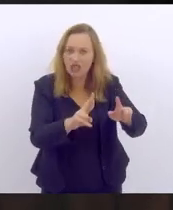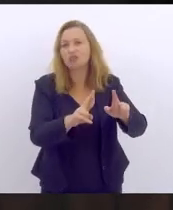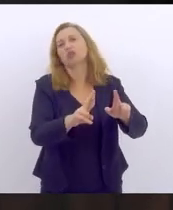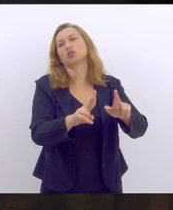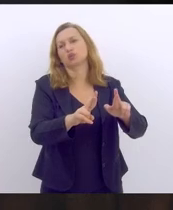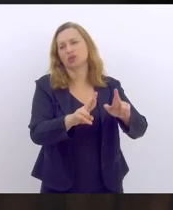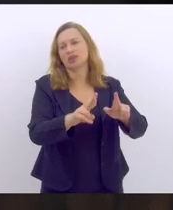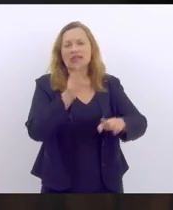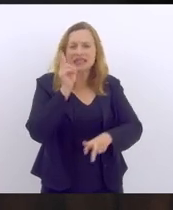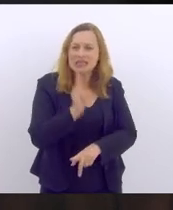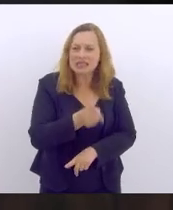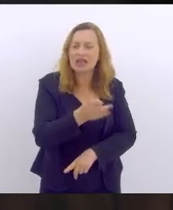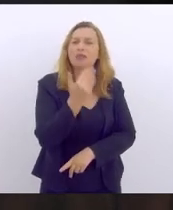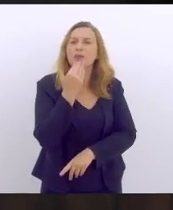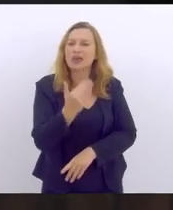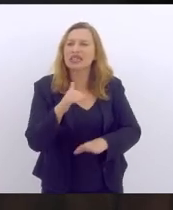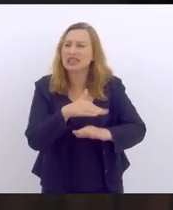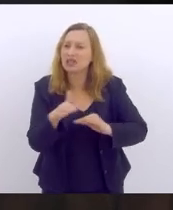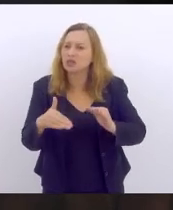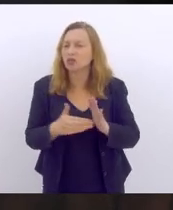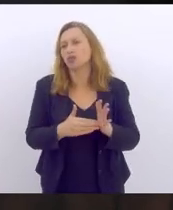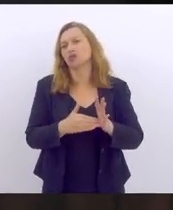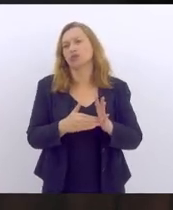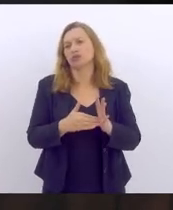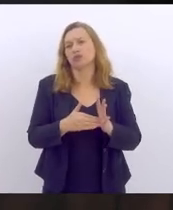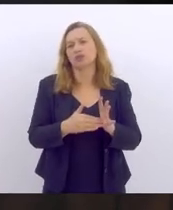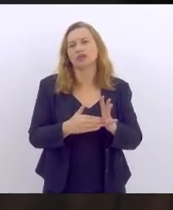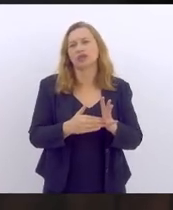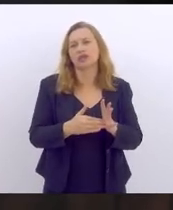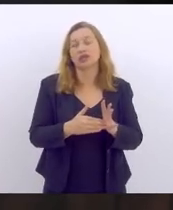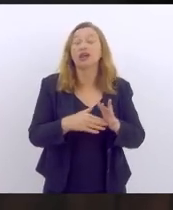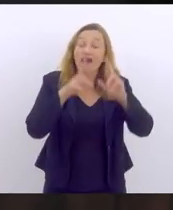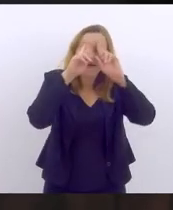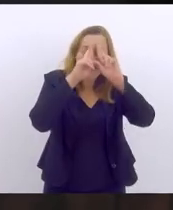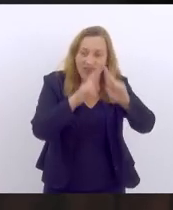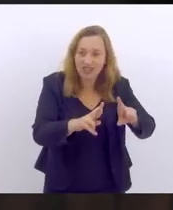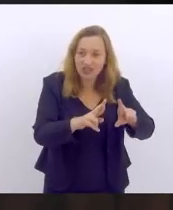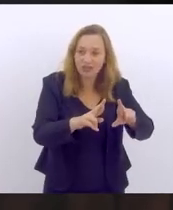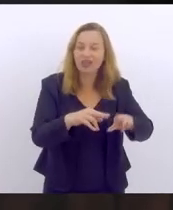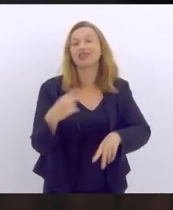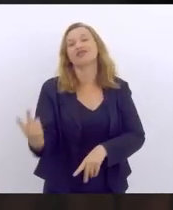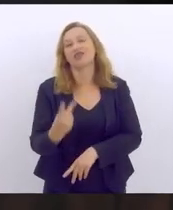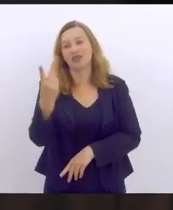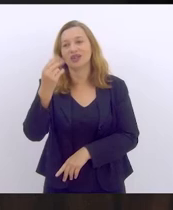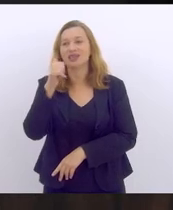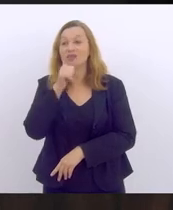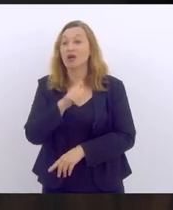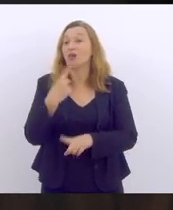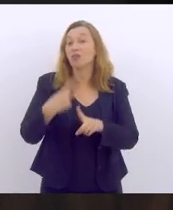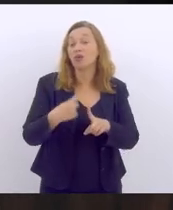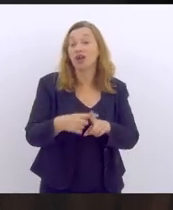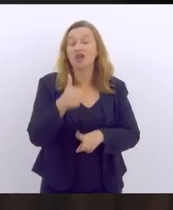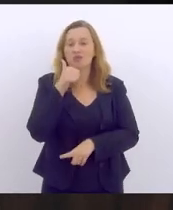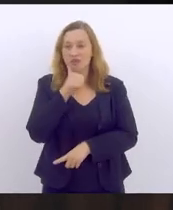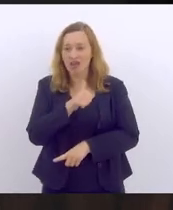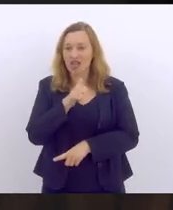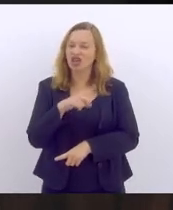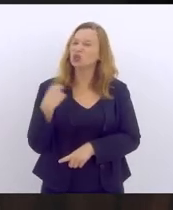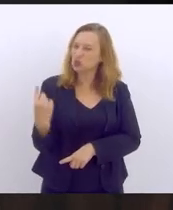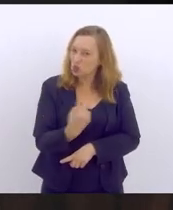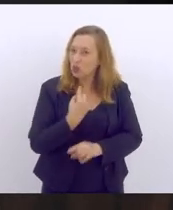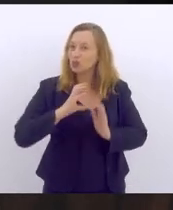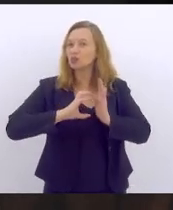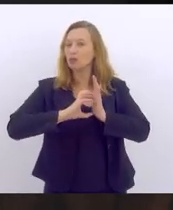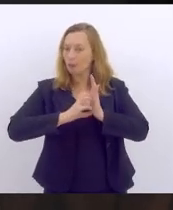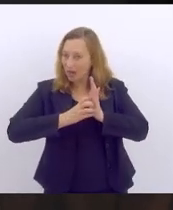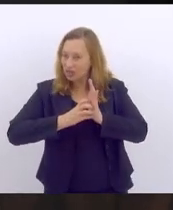sempre pedindo a todos que respeitem Valoriza as mulheres Porque mulher no nosso